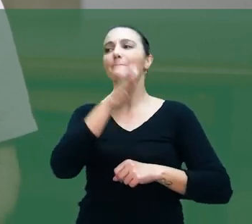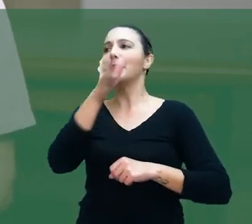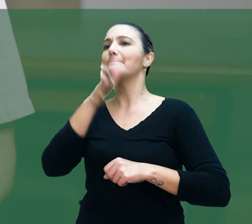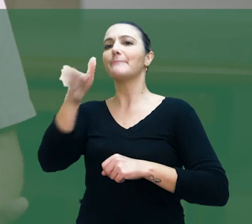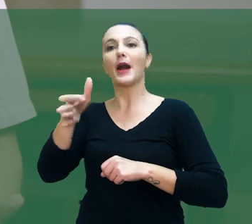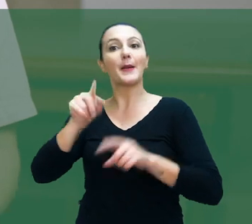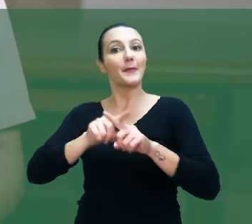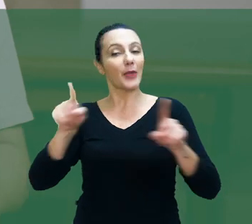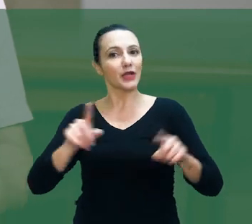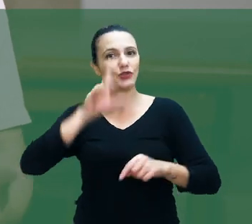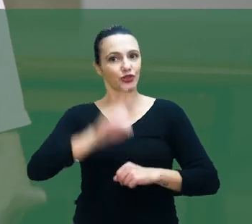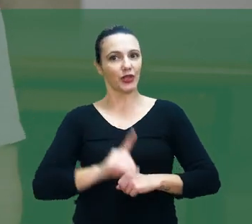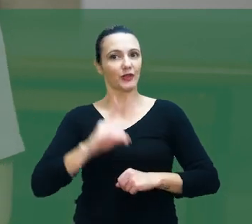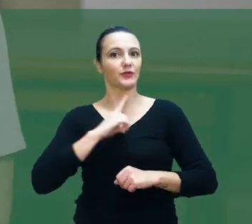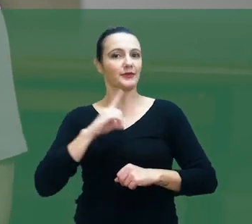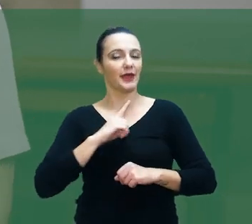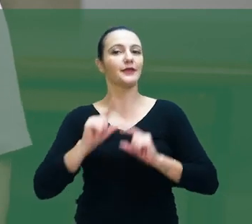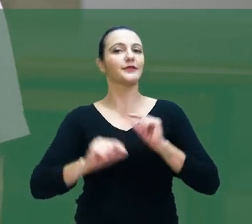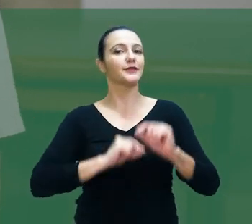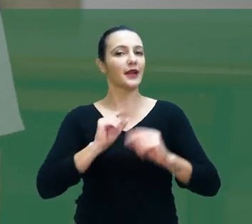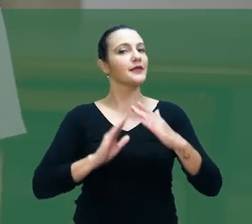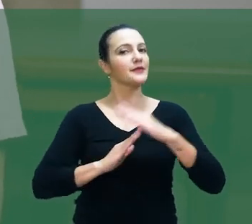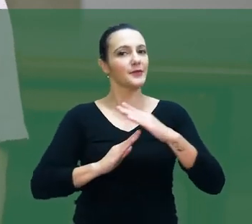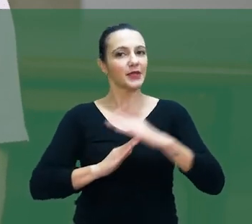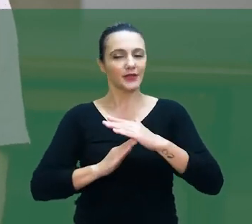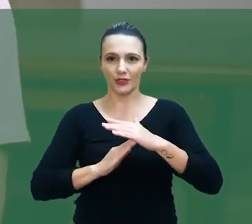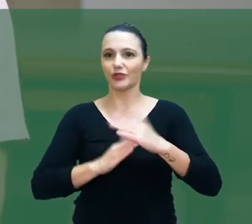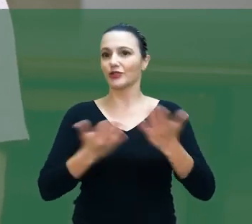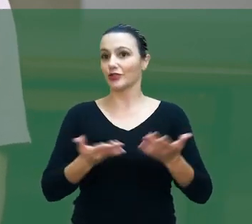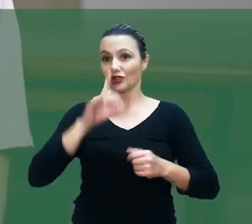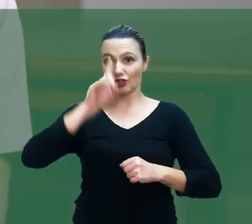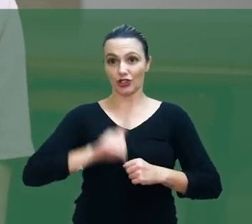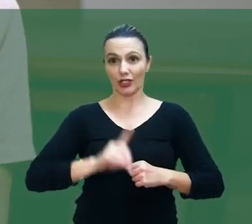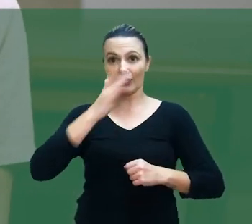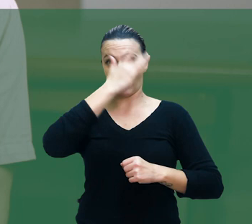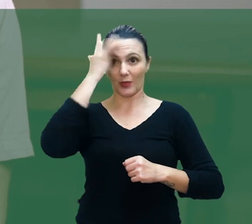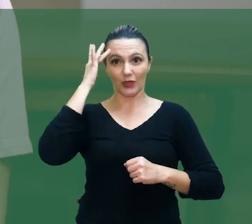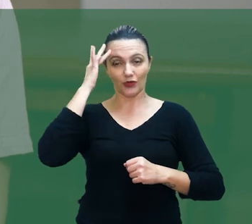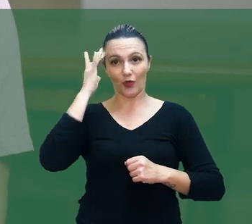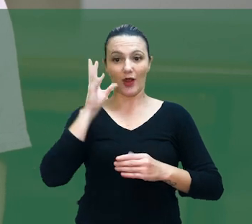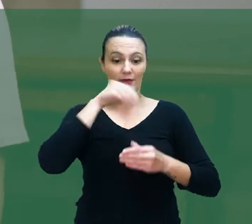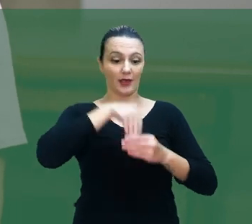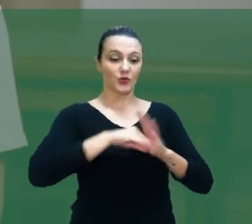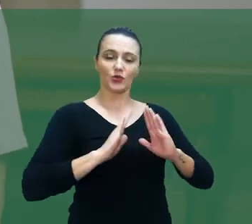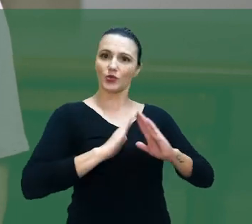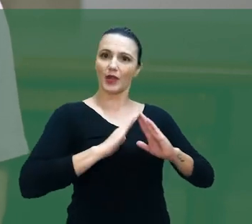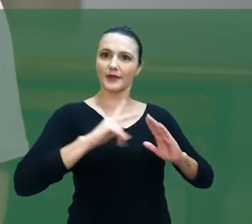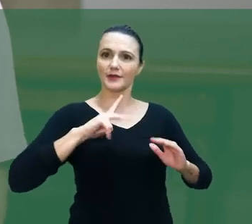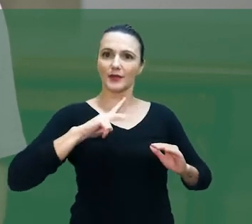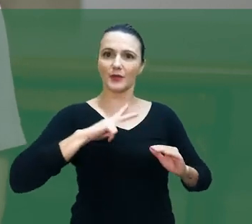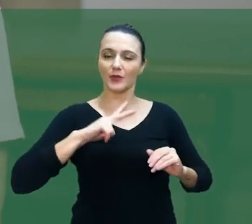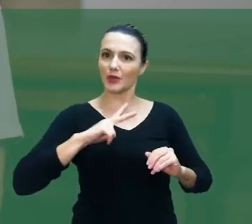sabe que esse direito a ir e vir, ele tem, obviamente, limitações, seja o direito da pessoa a seu próprio domicílio, seja a